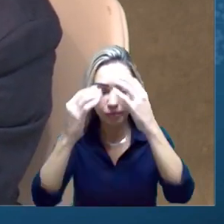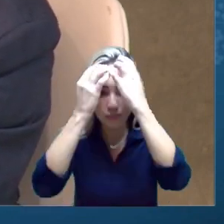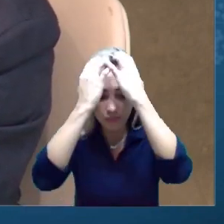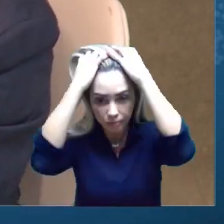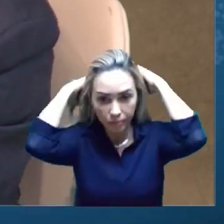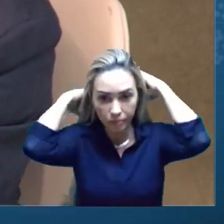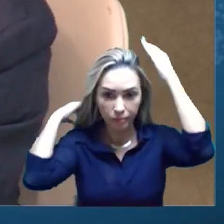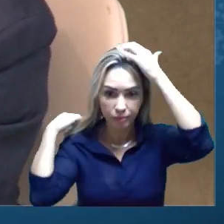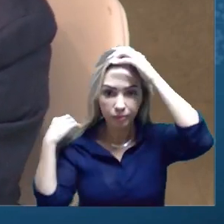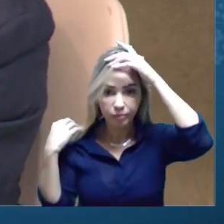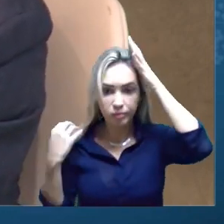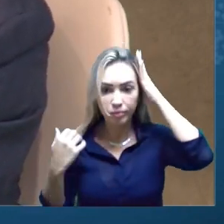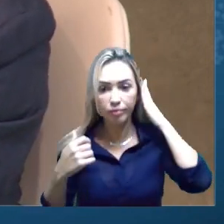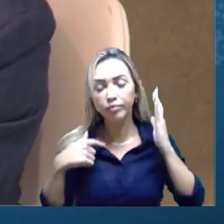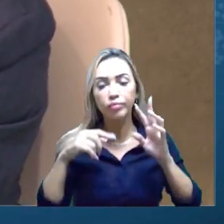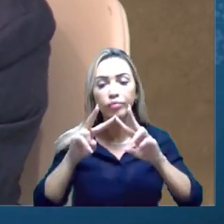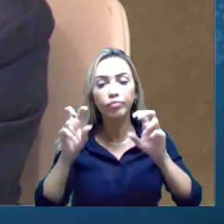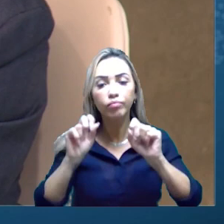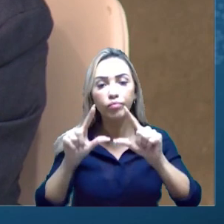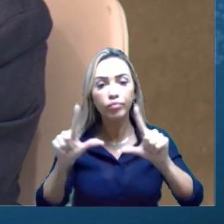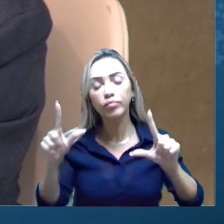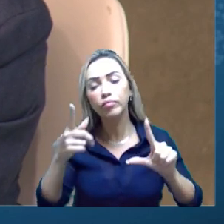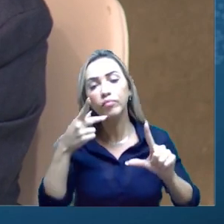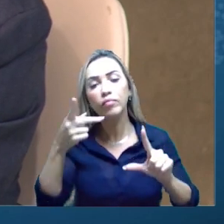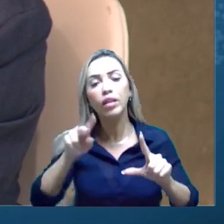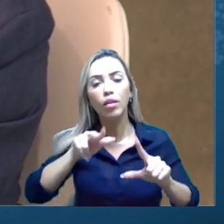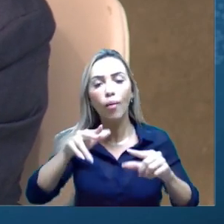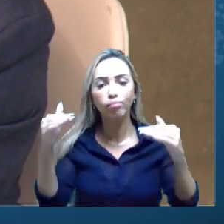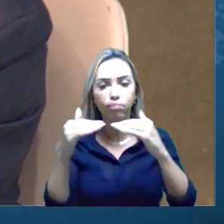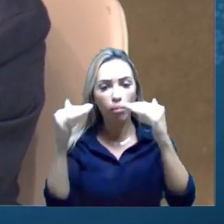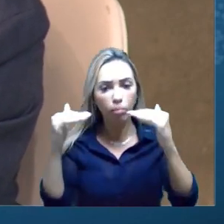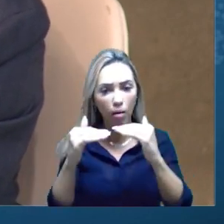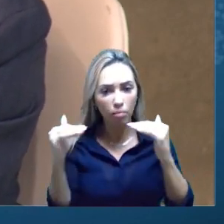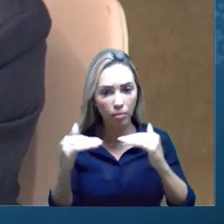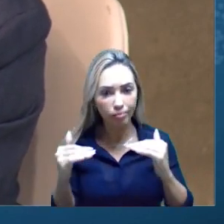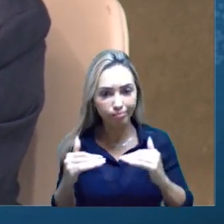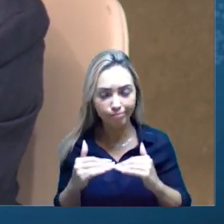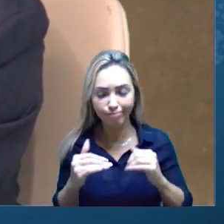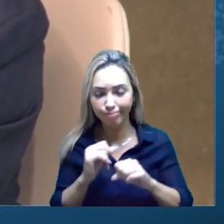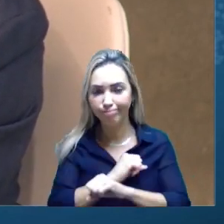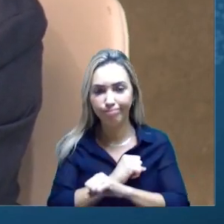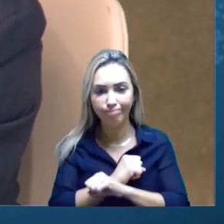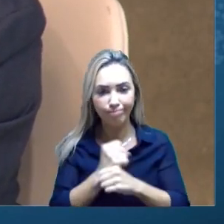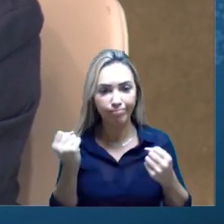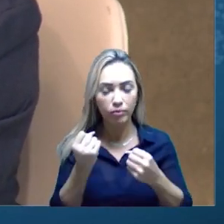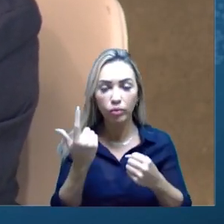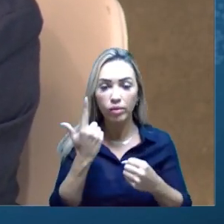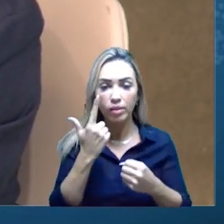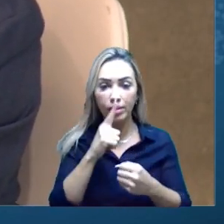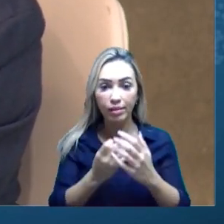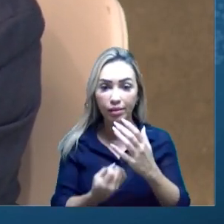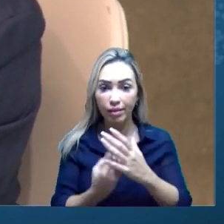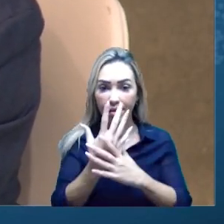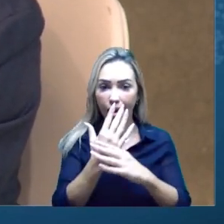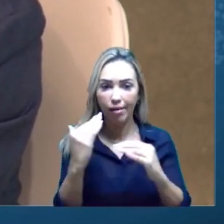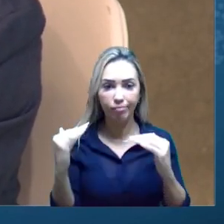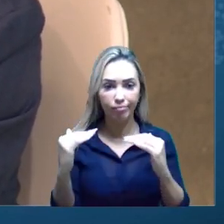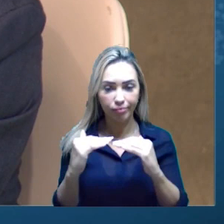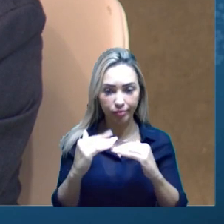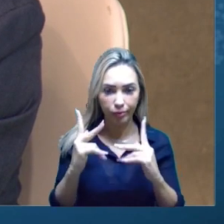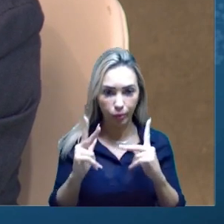anticorpos monoclonais hoje em dia não são equitativos, não são equânimes. Não há como produzi-los de forma equânime.